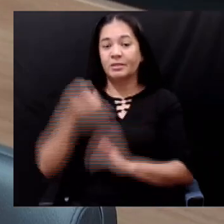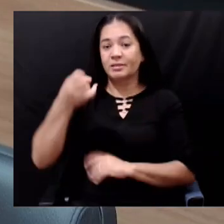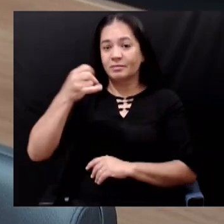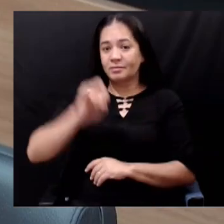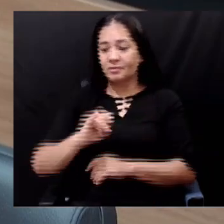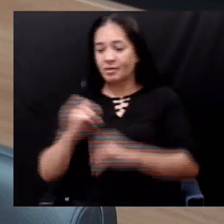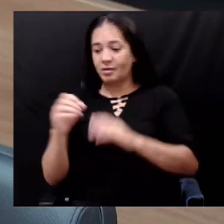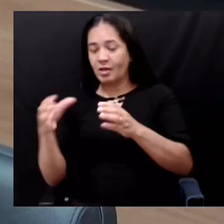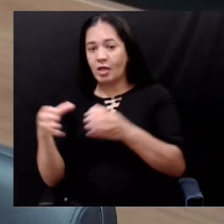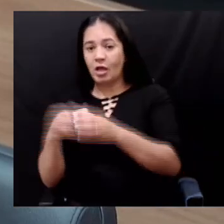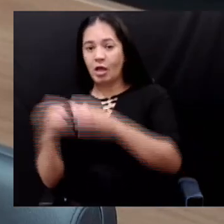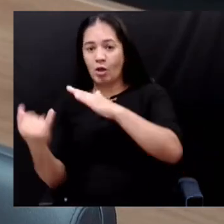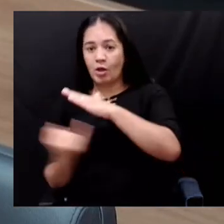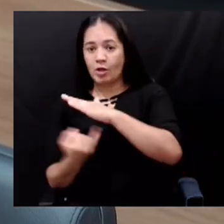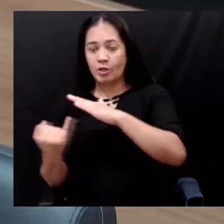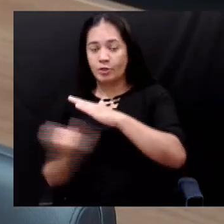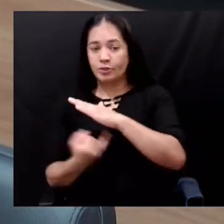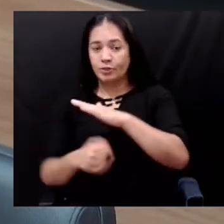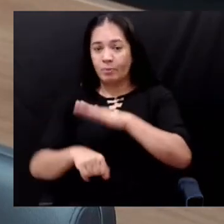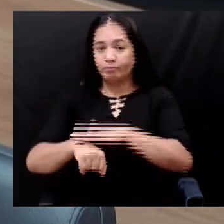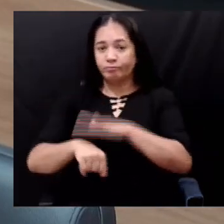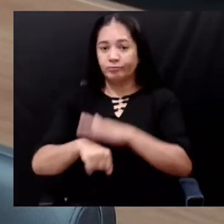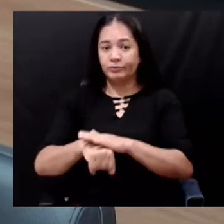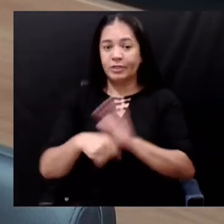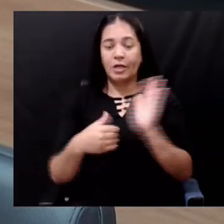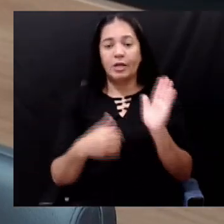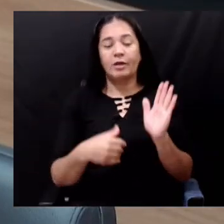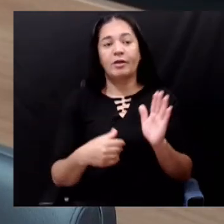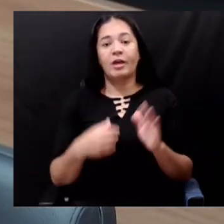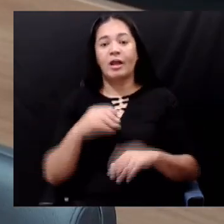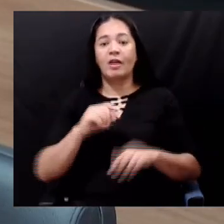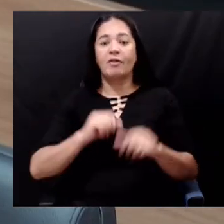ela traz uma proposta nesse limite dos 40,